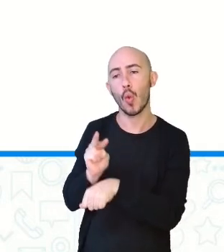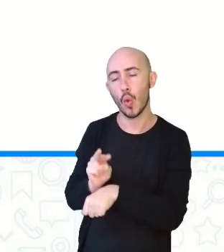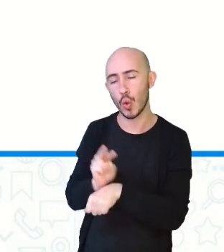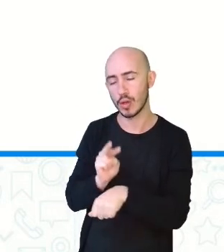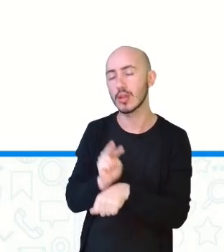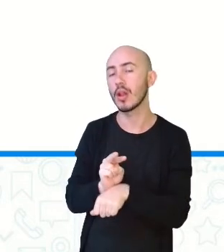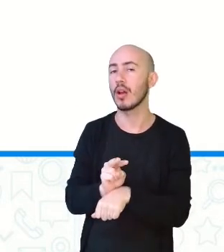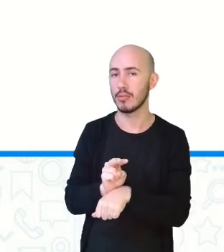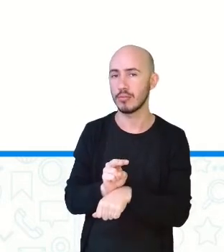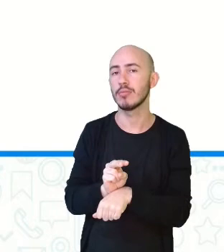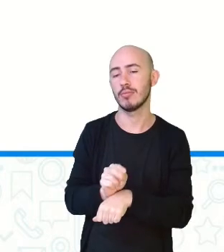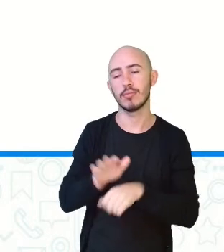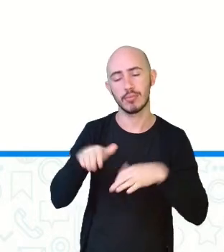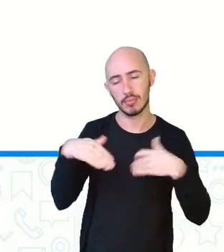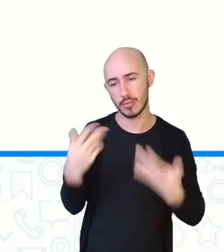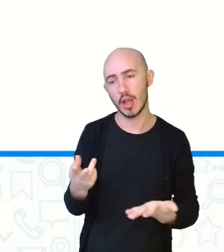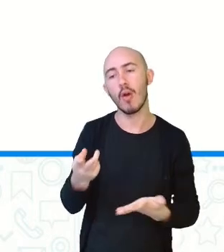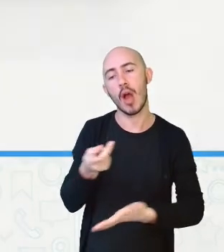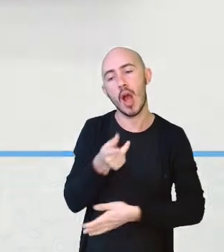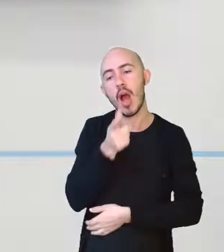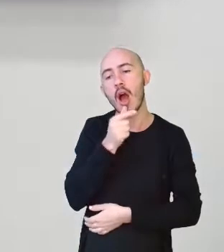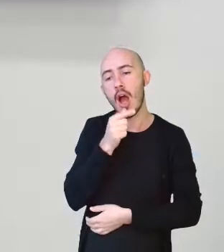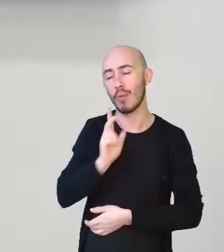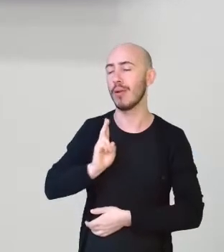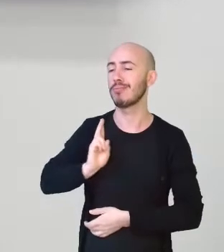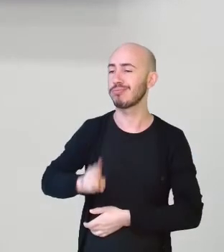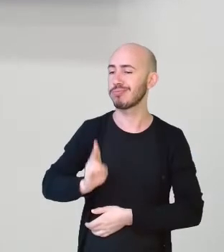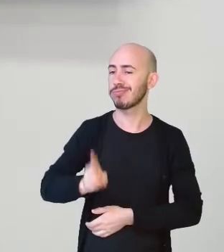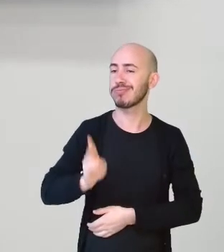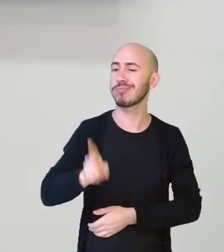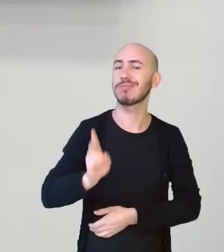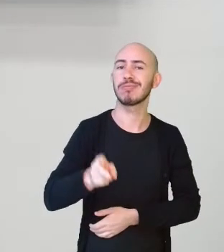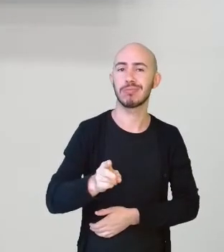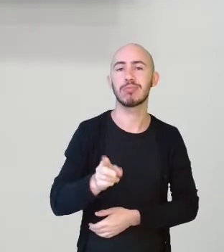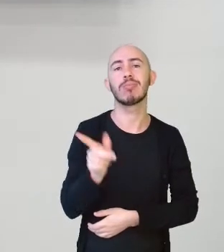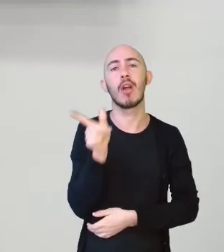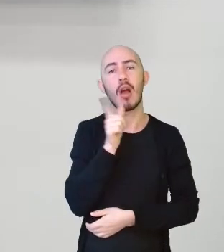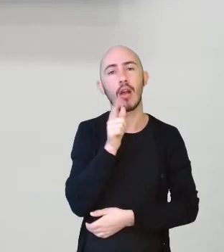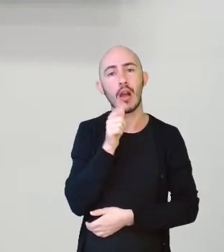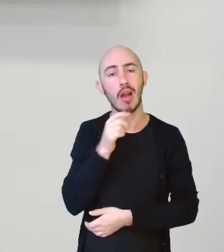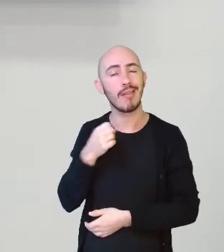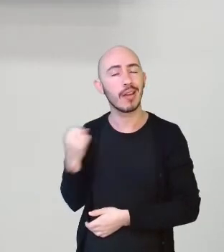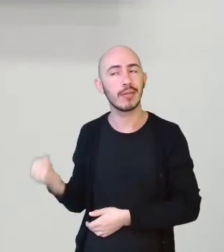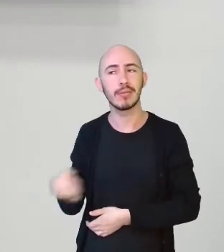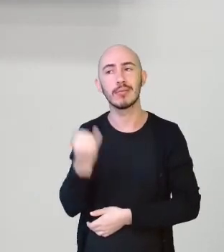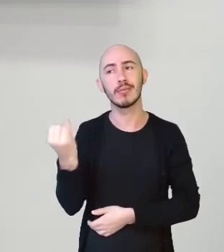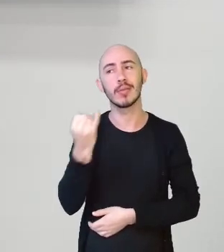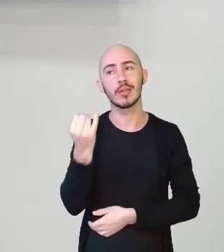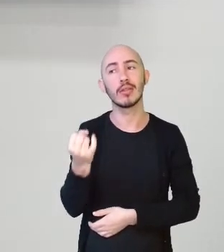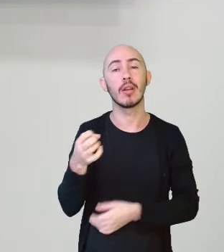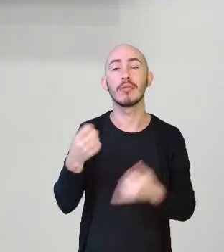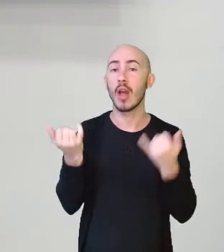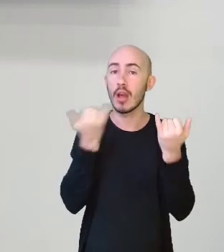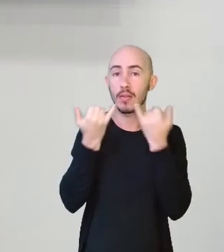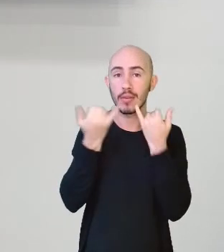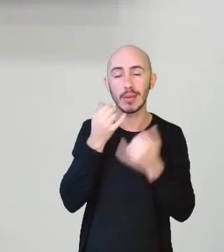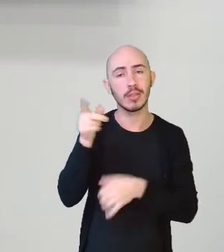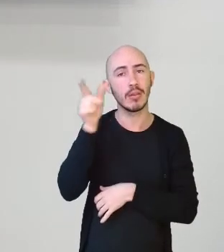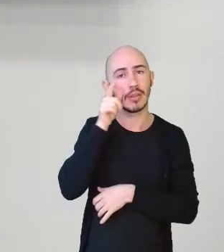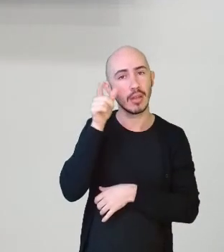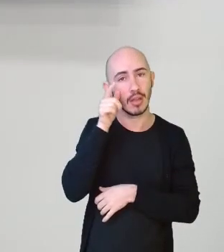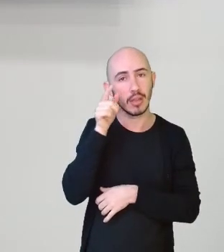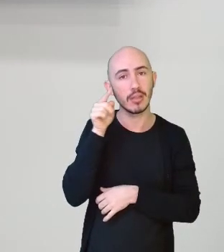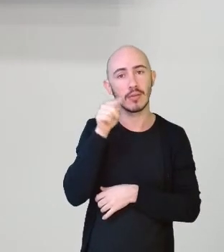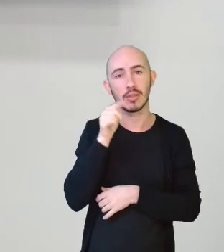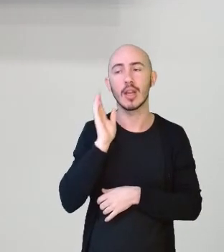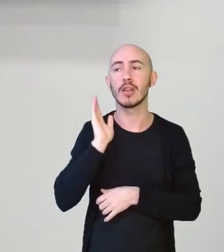nós cuidarmos desse bem tão precioso que é a água. Veja que informação interessante e eu acho que